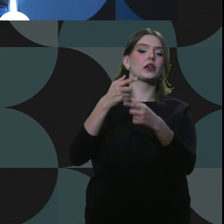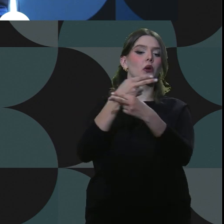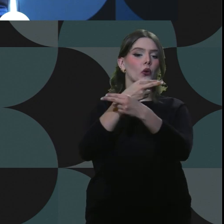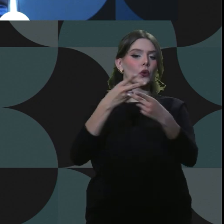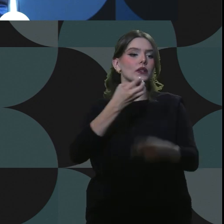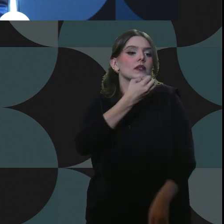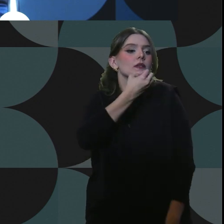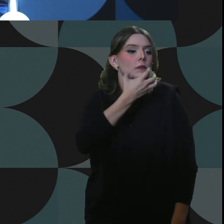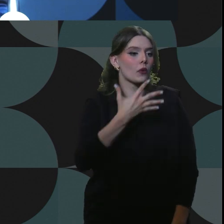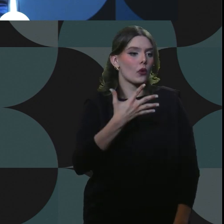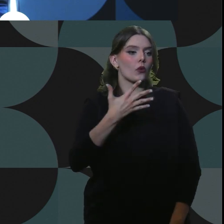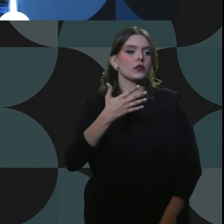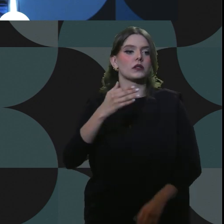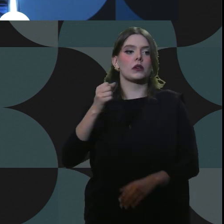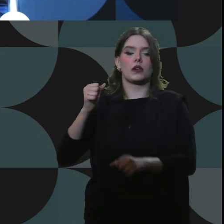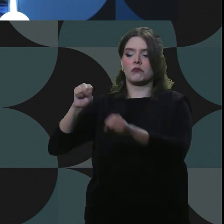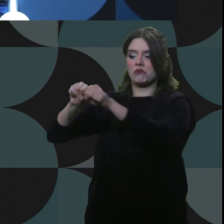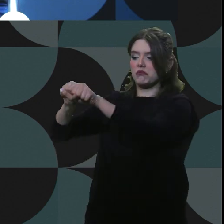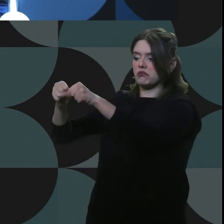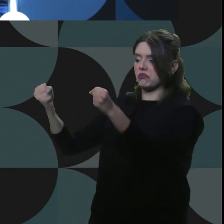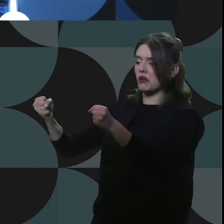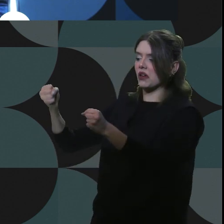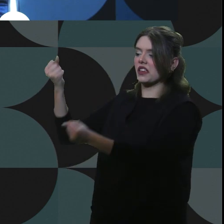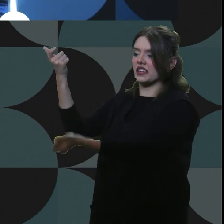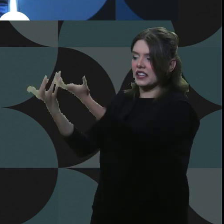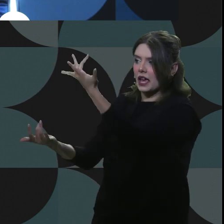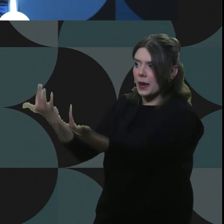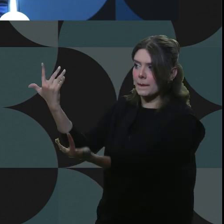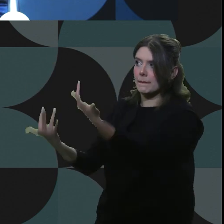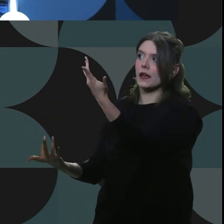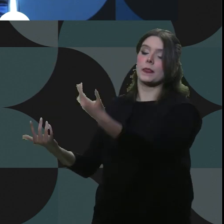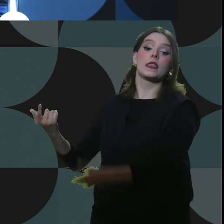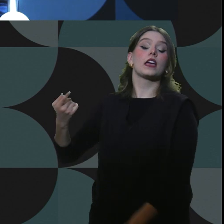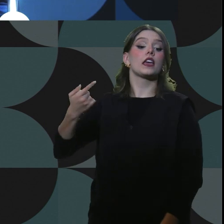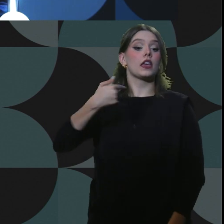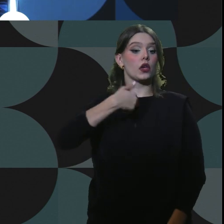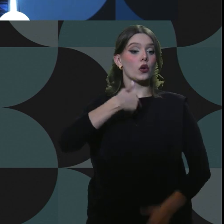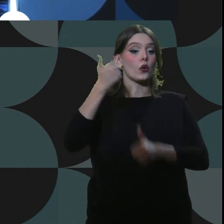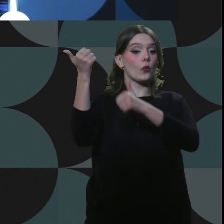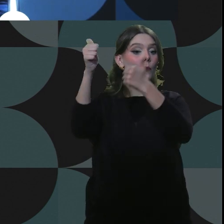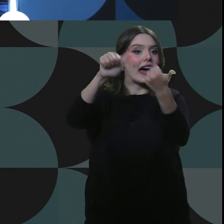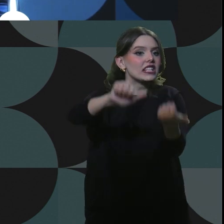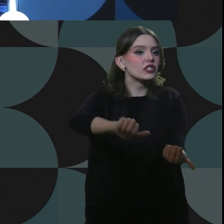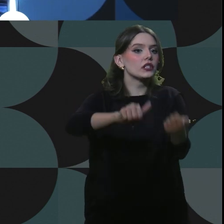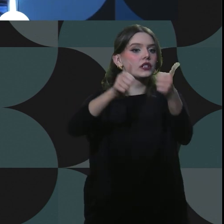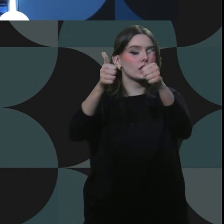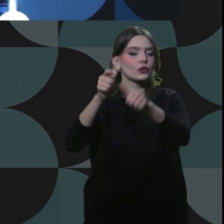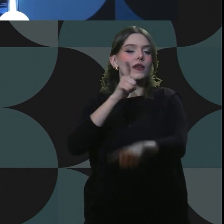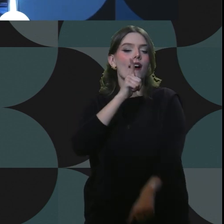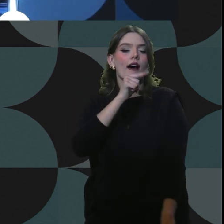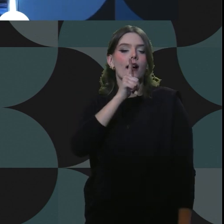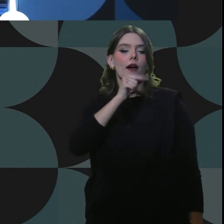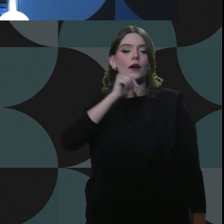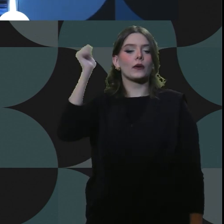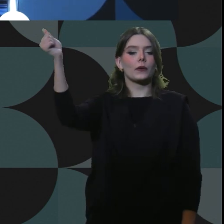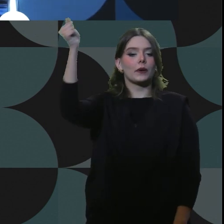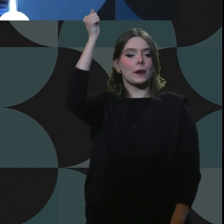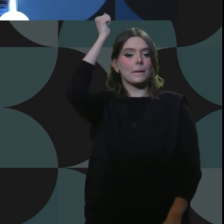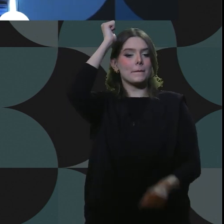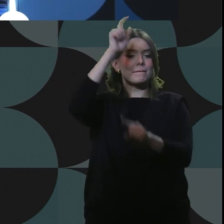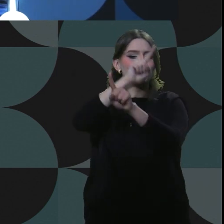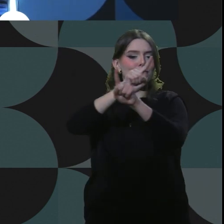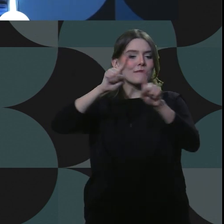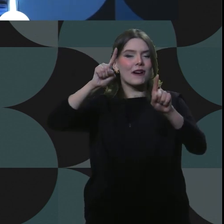é cortada e lançada ao fogo. Eu vos batizo com água para o arrependimento, mas aquele que vem depois de mim